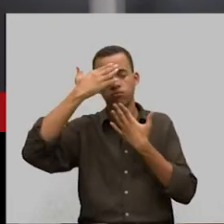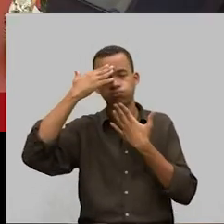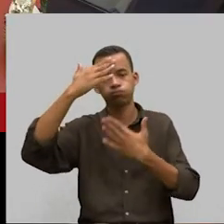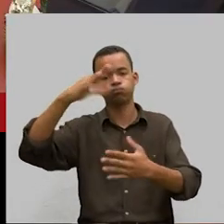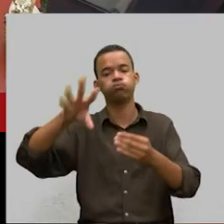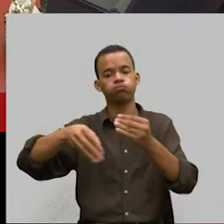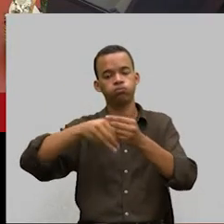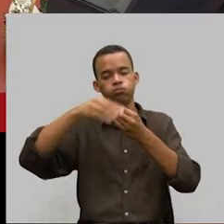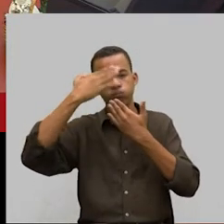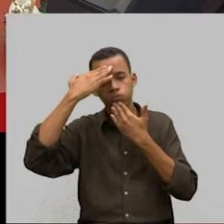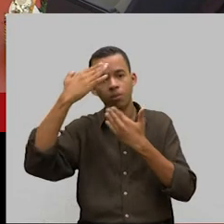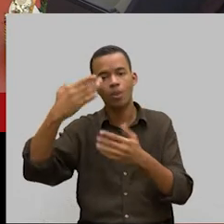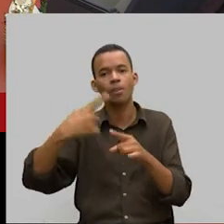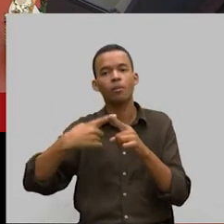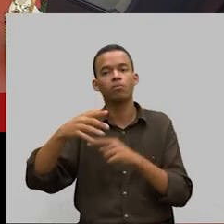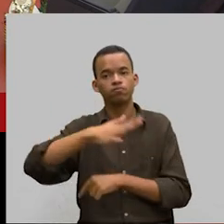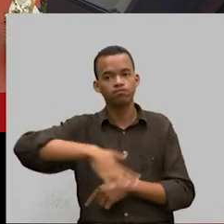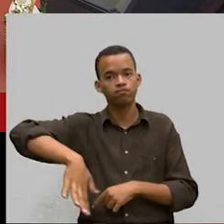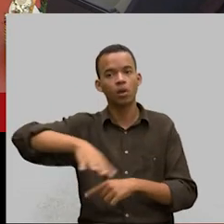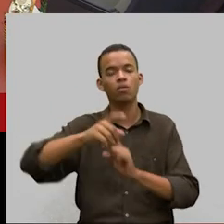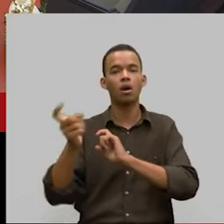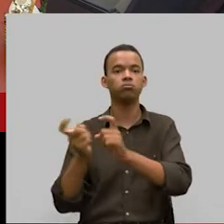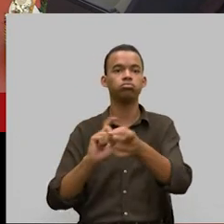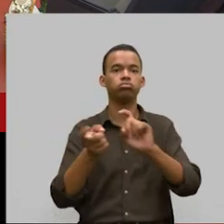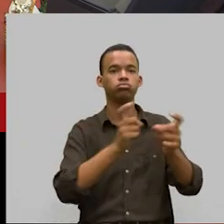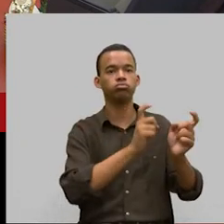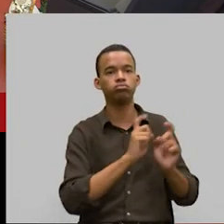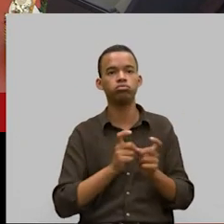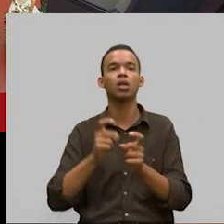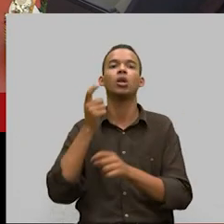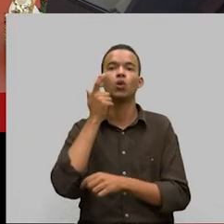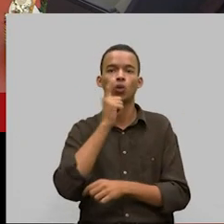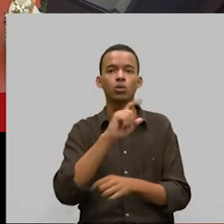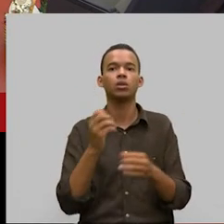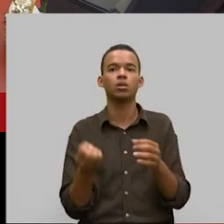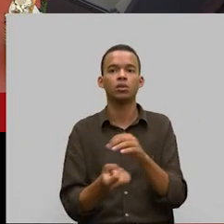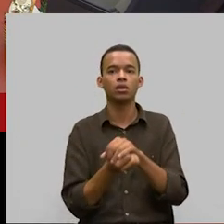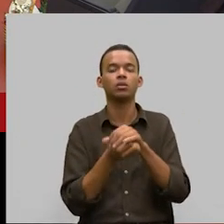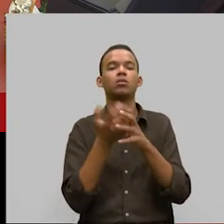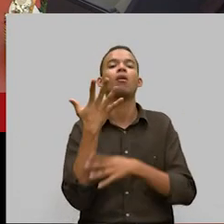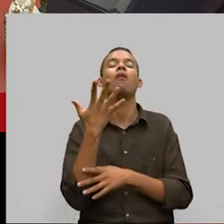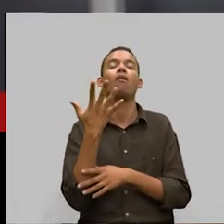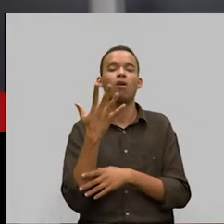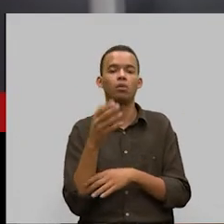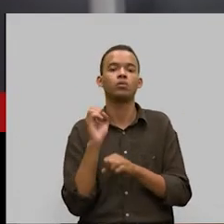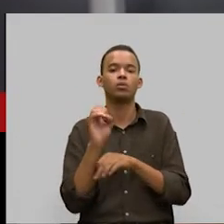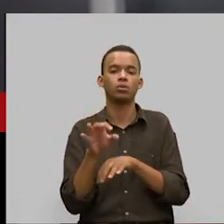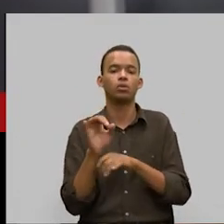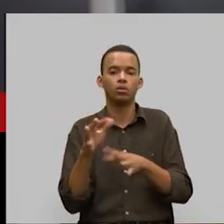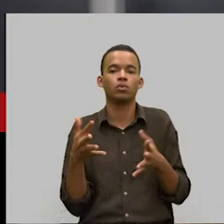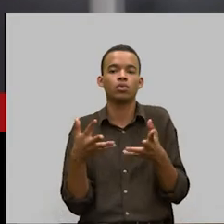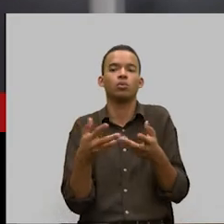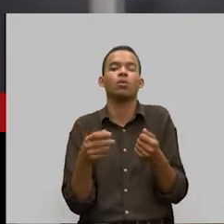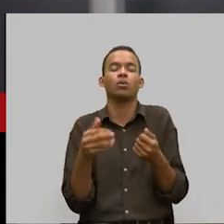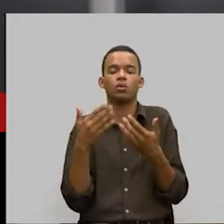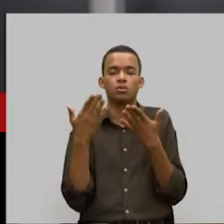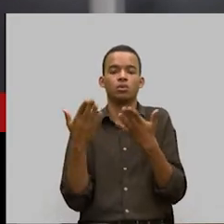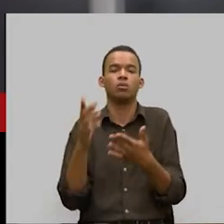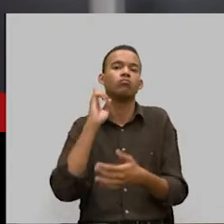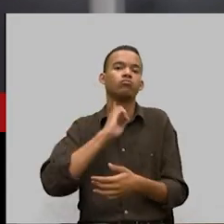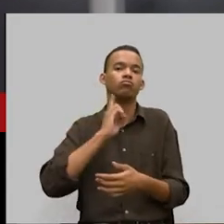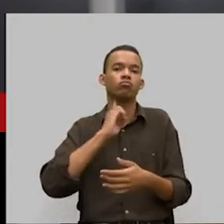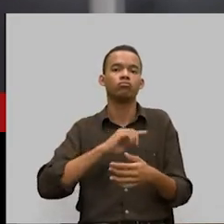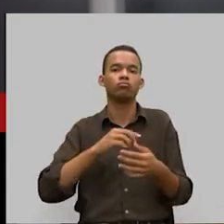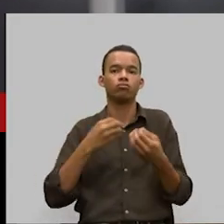acho que é assim realmente que a gente vai construir uma educação de qualidade uma educação que os mineiros e mineiras merecem o